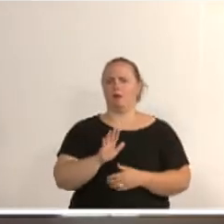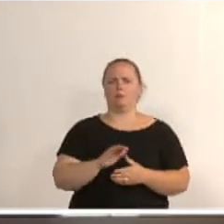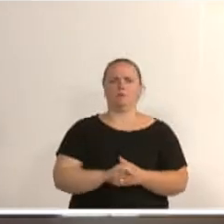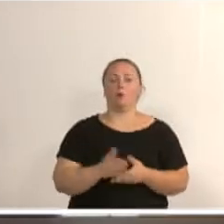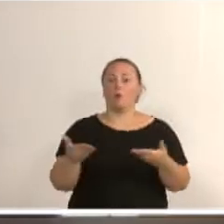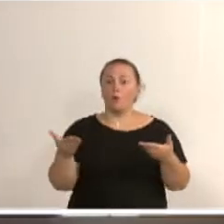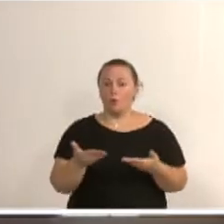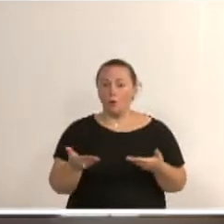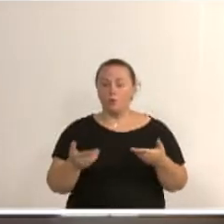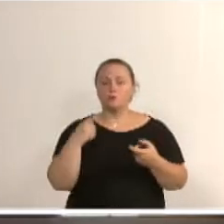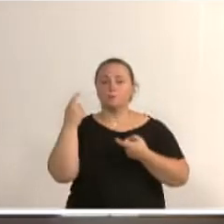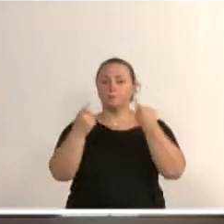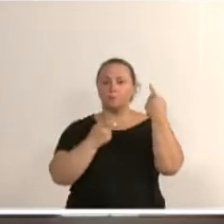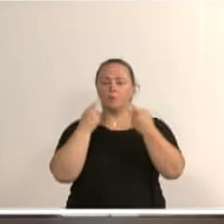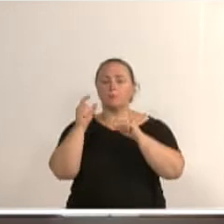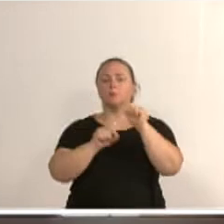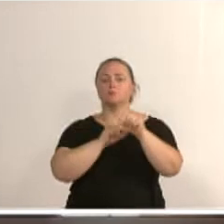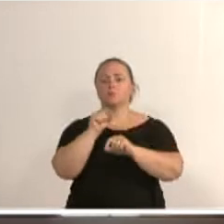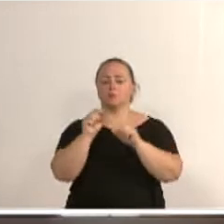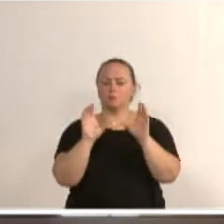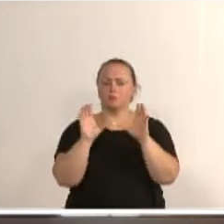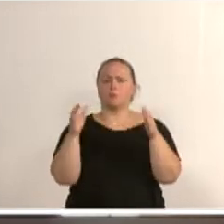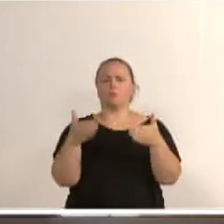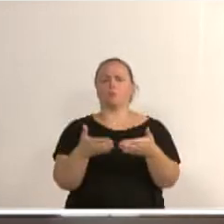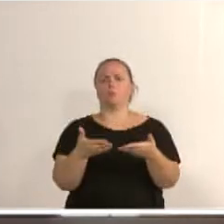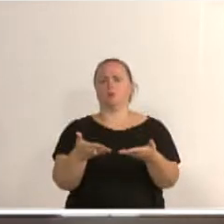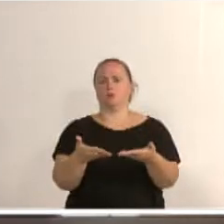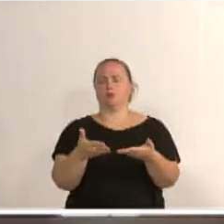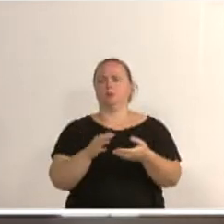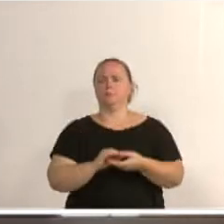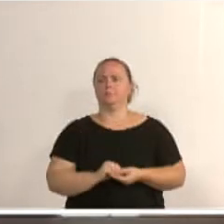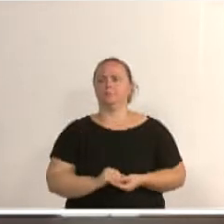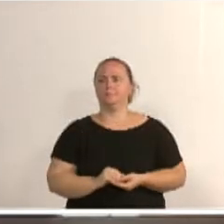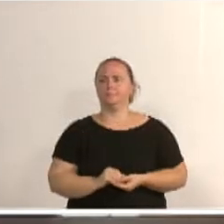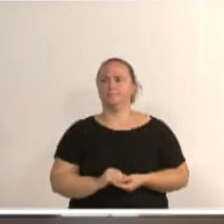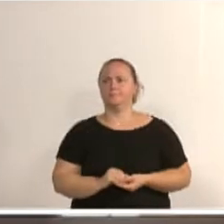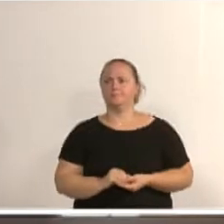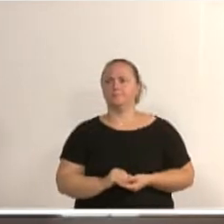os usuários e a comunidade. Doutor Éder.